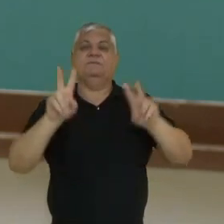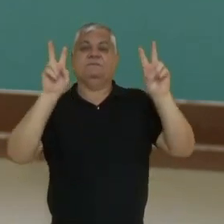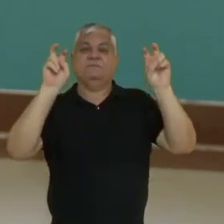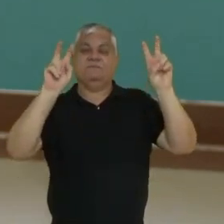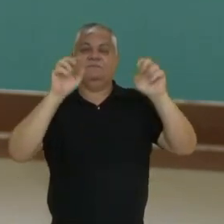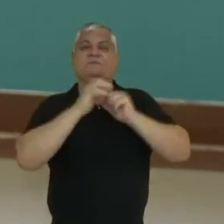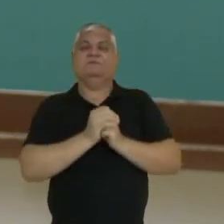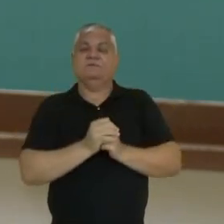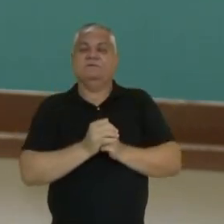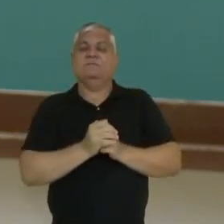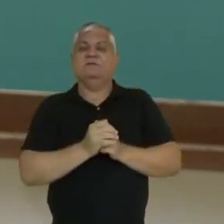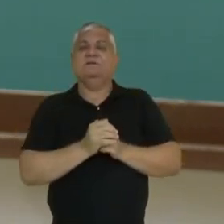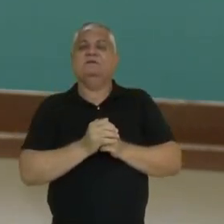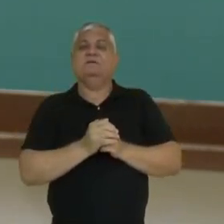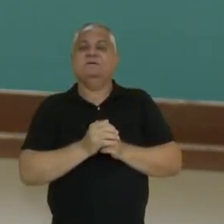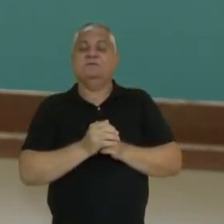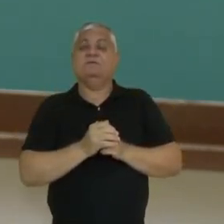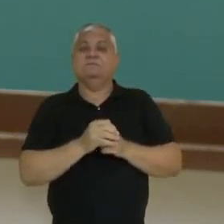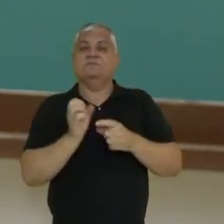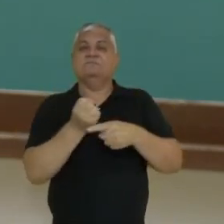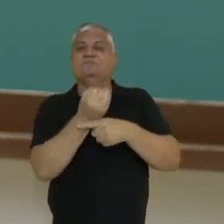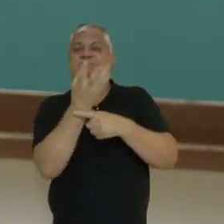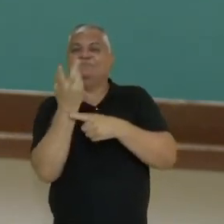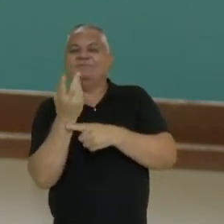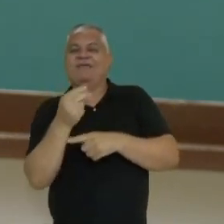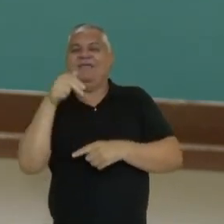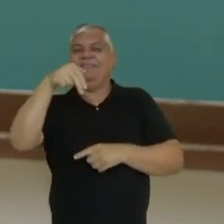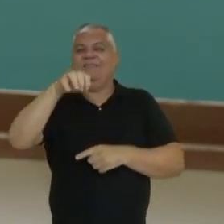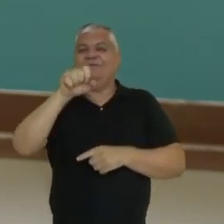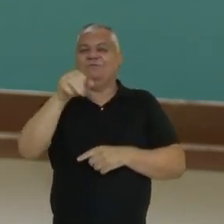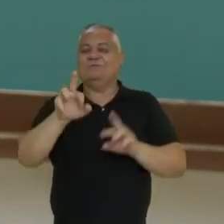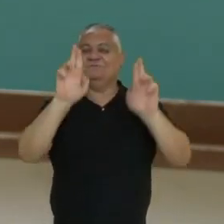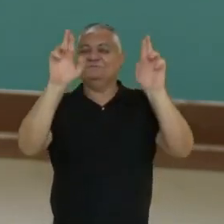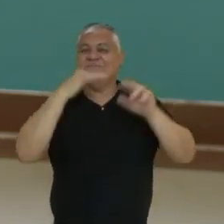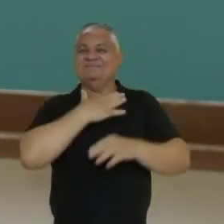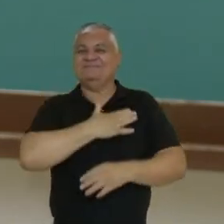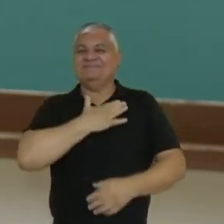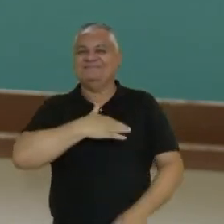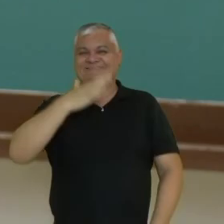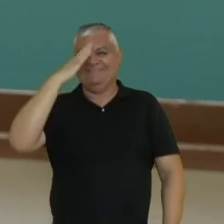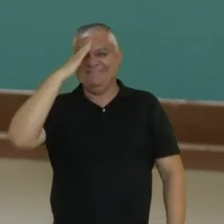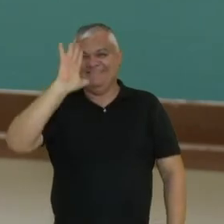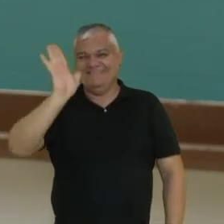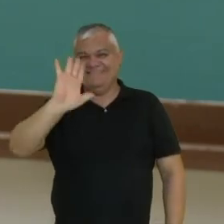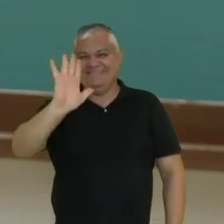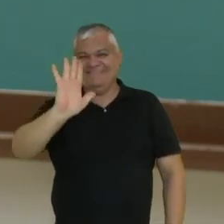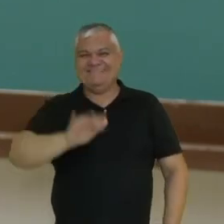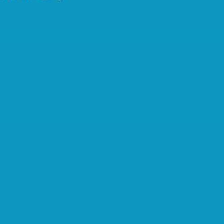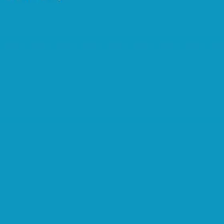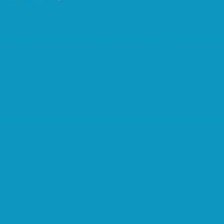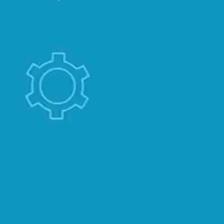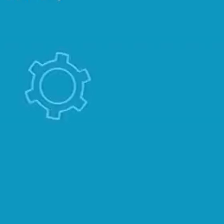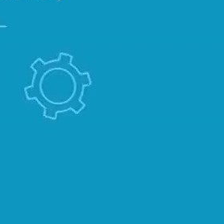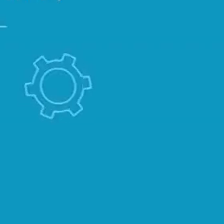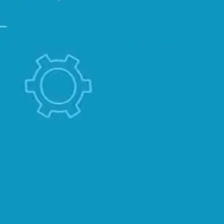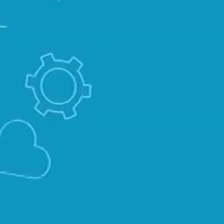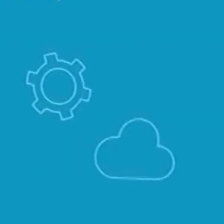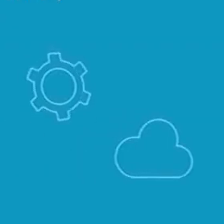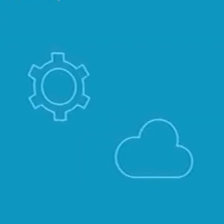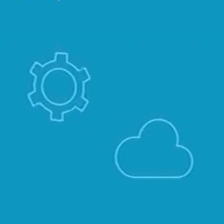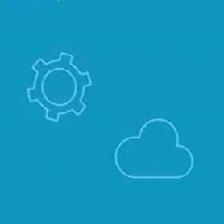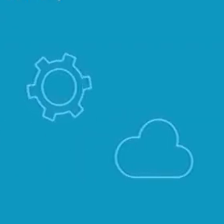vídeo nós falamos sobre binômio de Newton espero que vocês tenham gostado e até breve e